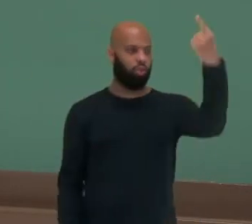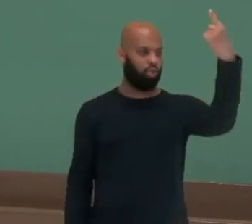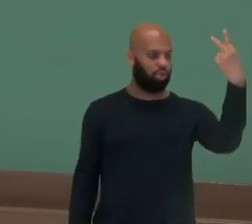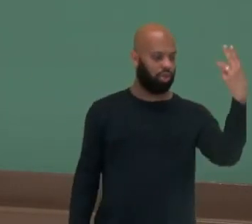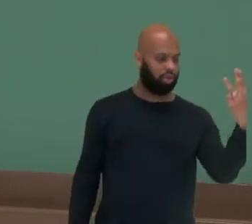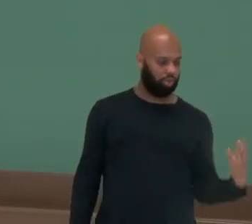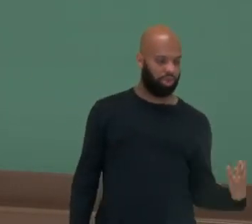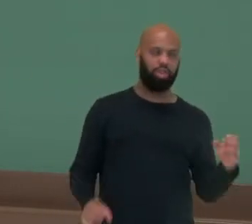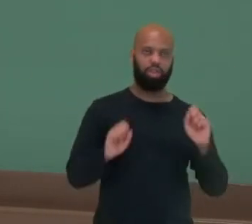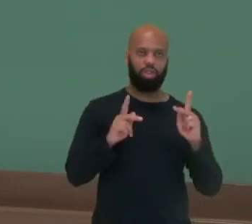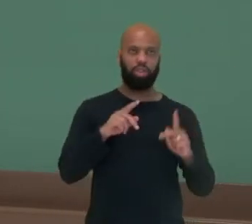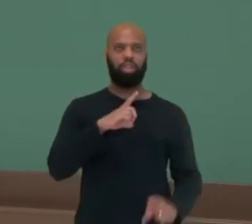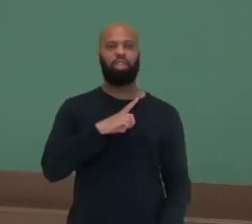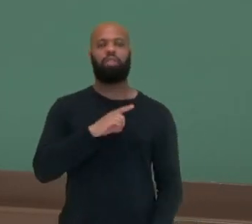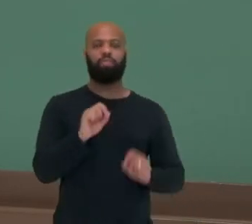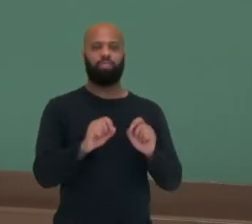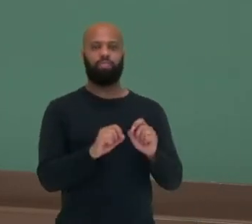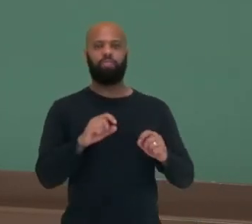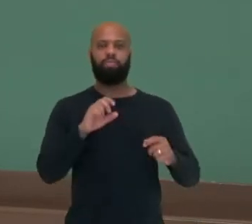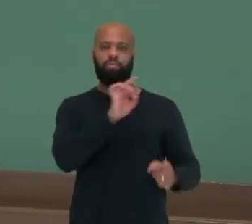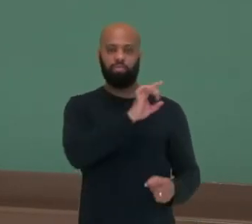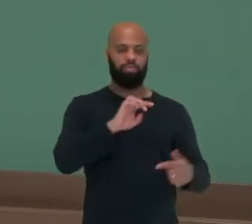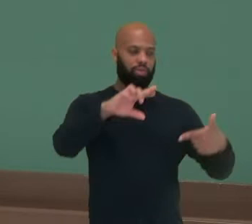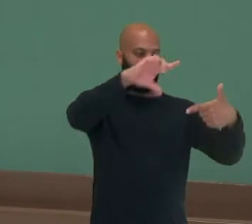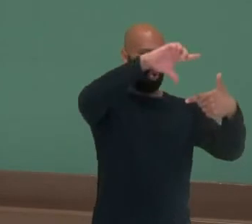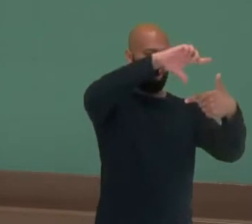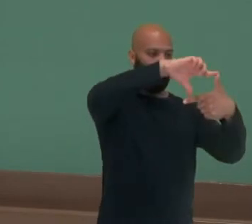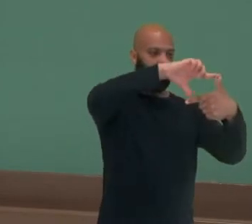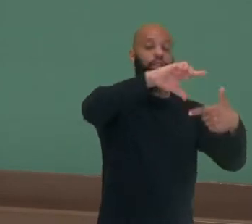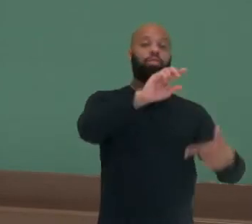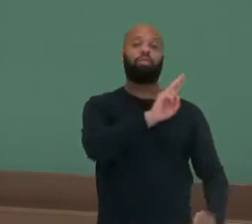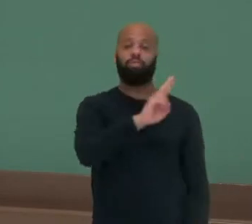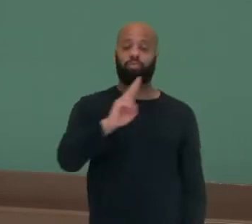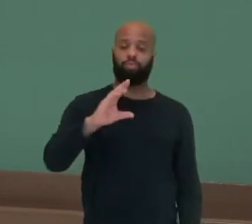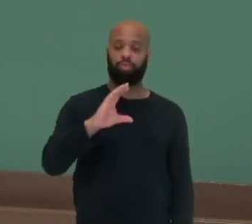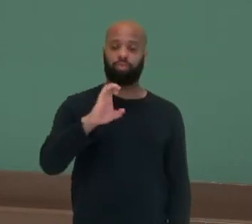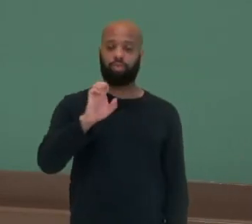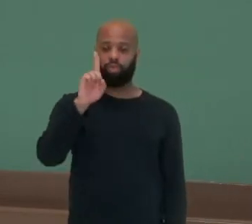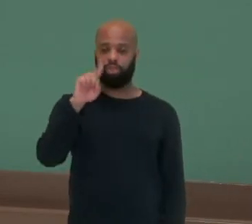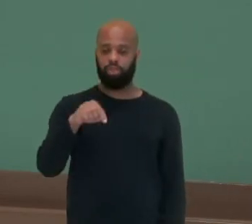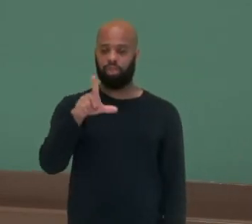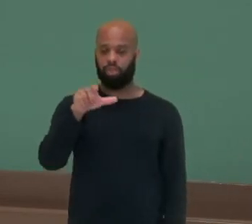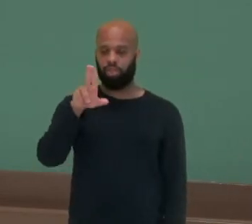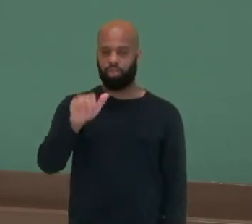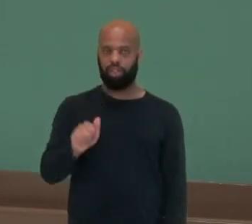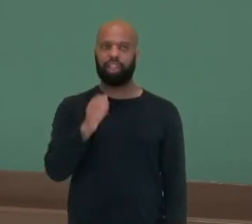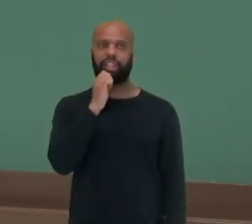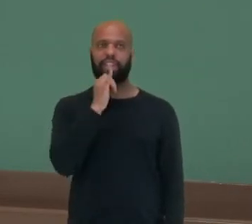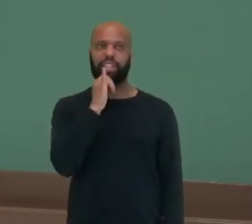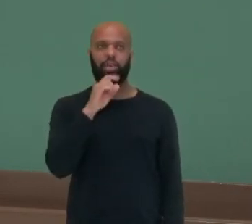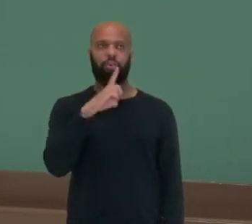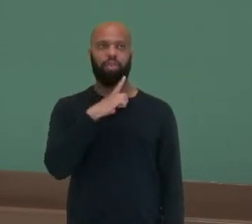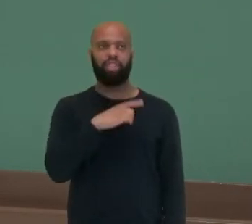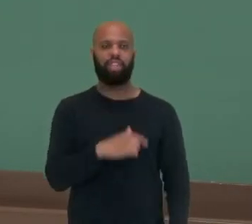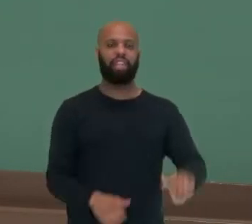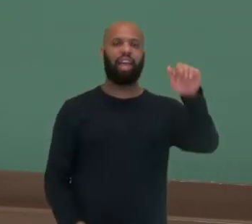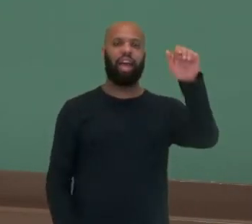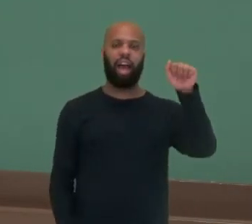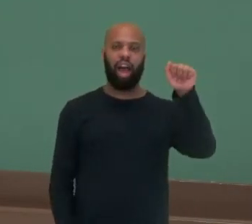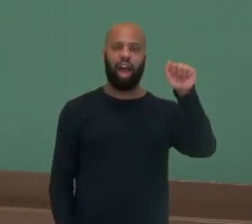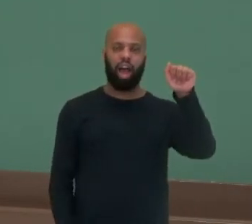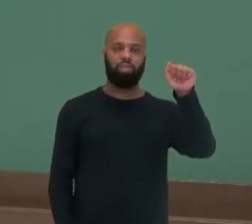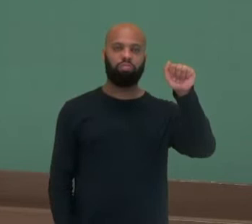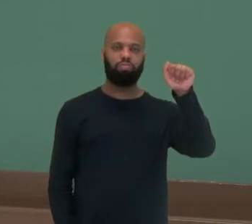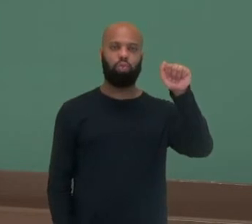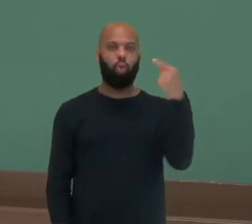chama na primeira célula. Essa célula tem a localização A1, então ela está na